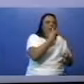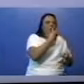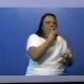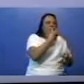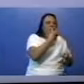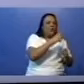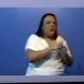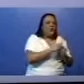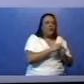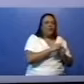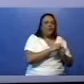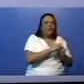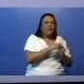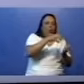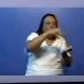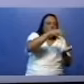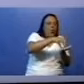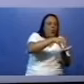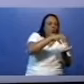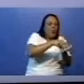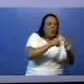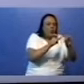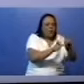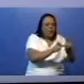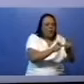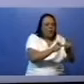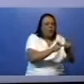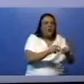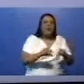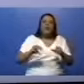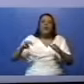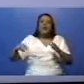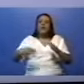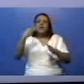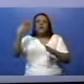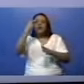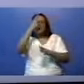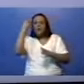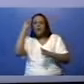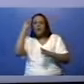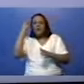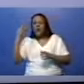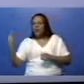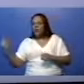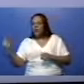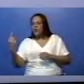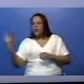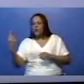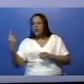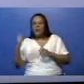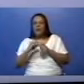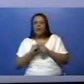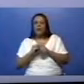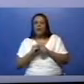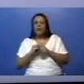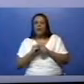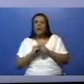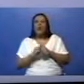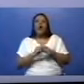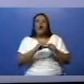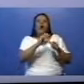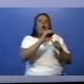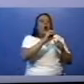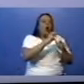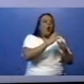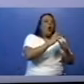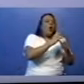cachorro, o substantivo. Não está na terceira pessoa do singular? Então, por isso que eu não posso falar o cachorro late. Também na terceira pessoa do